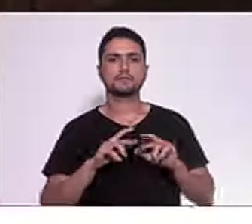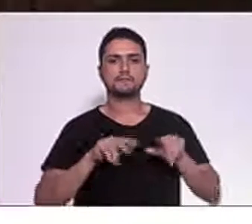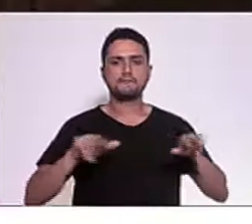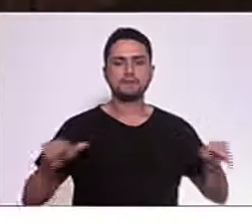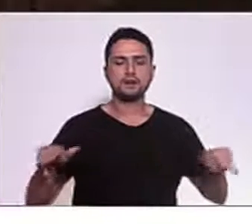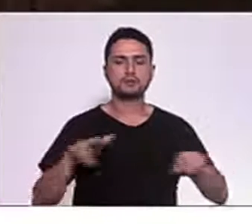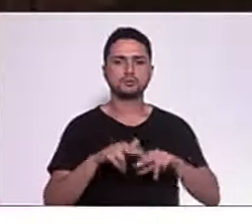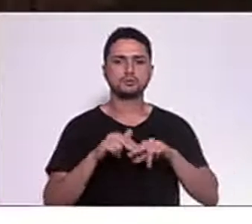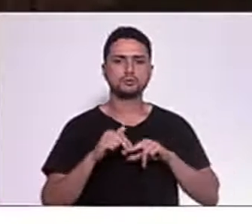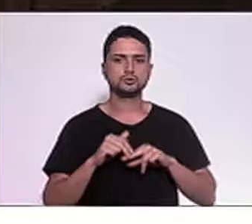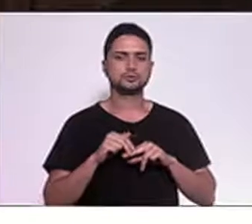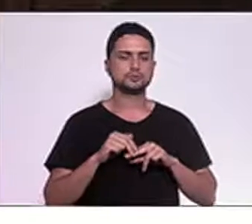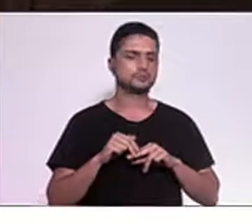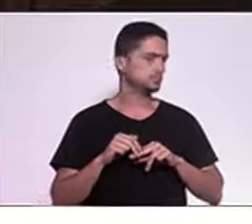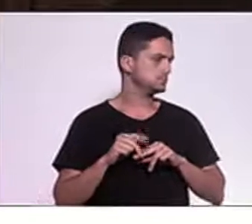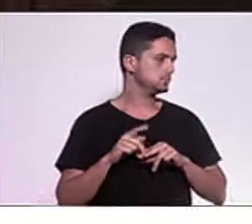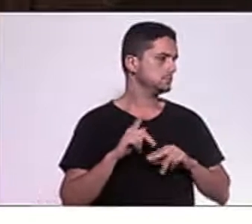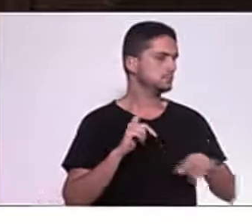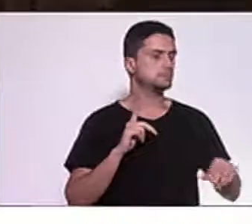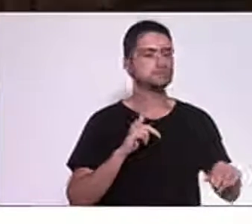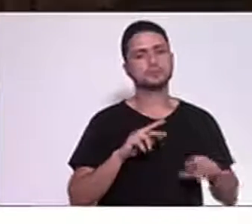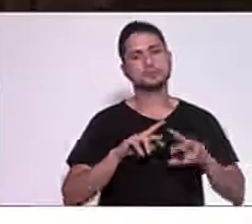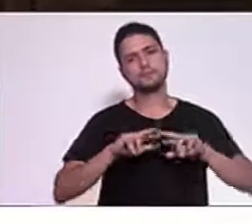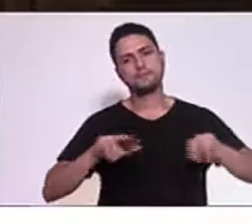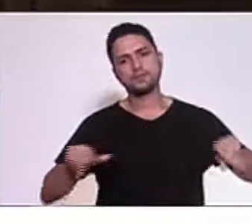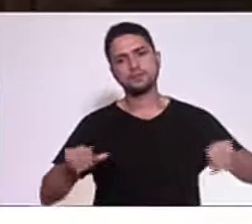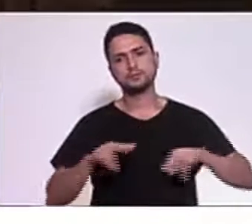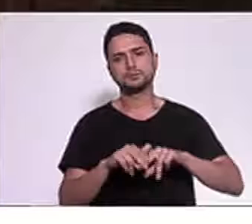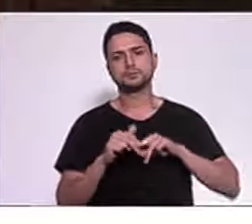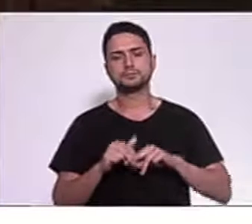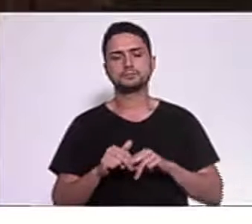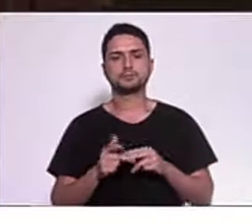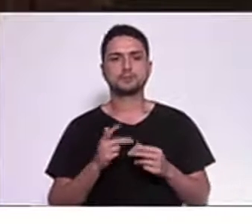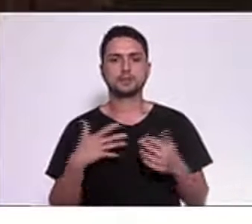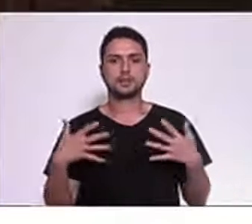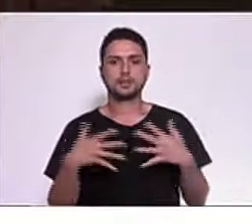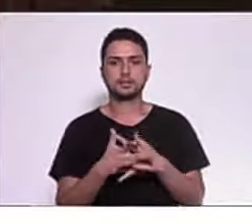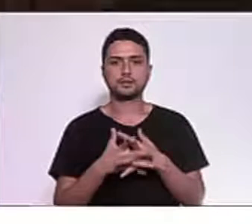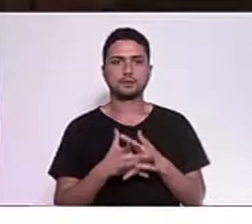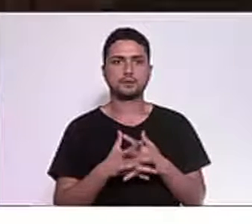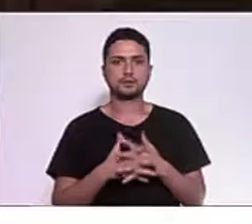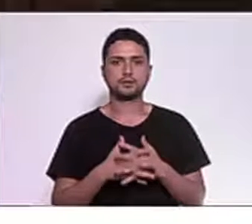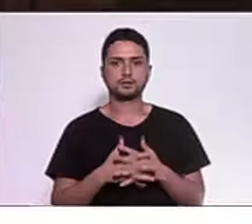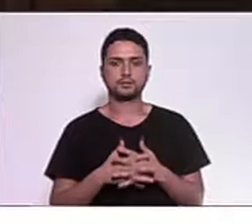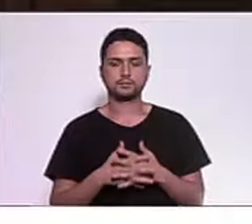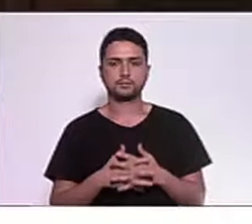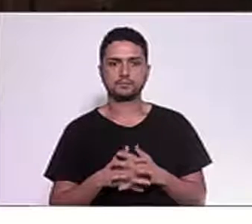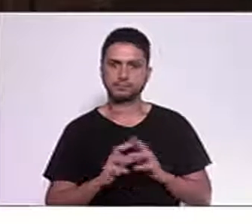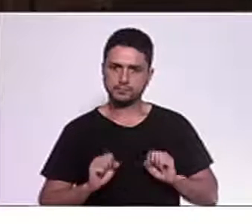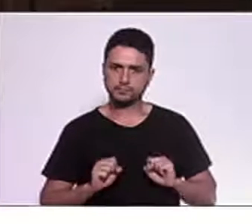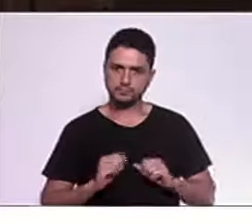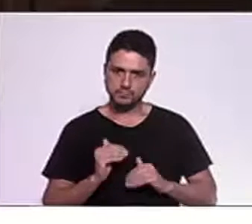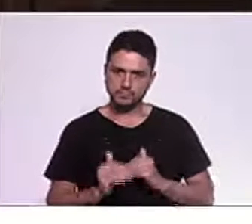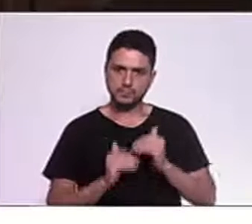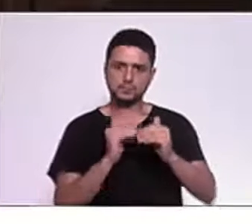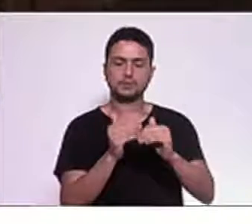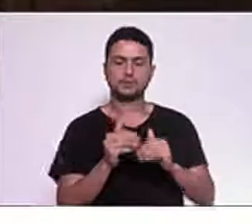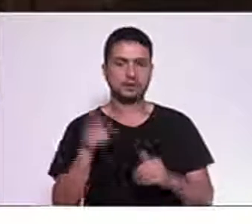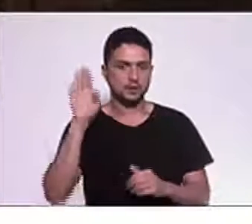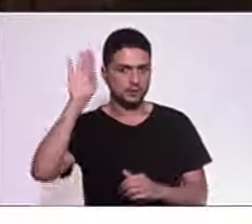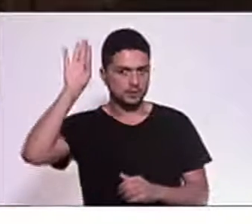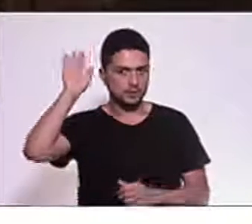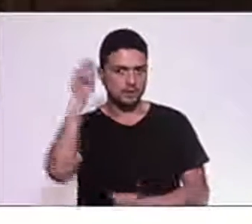razões, das múltiplas variáveis que interferem no desempenho acadêmico de alunos de uma